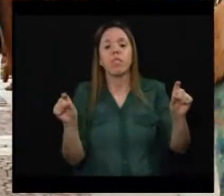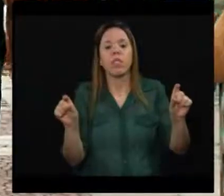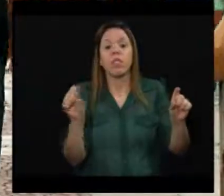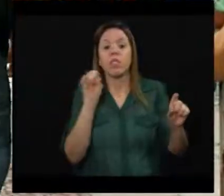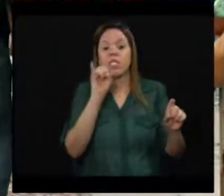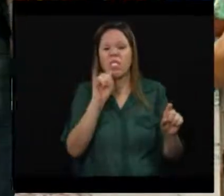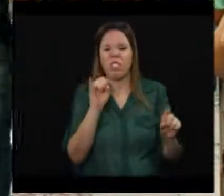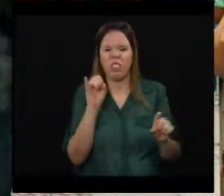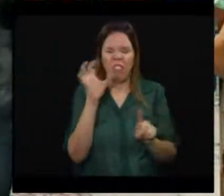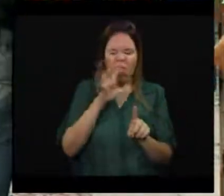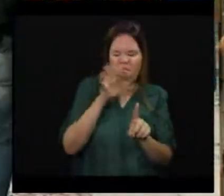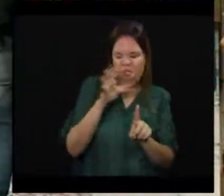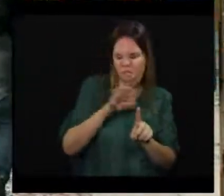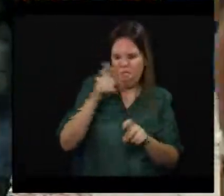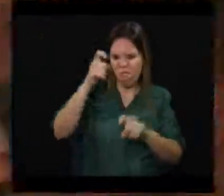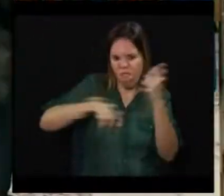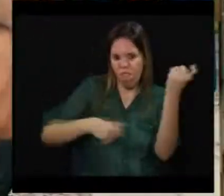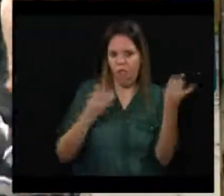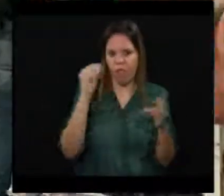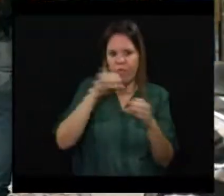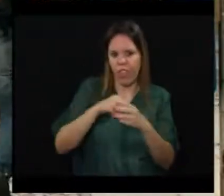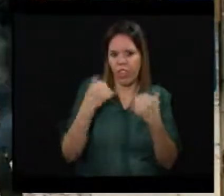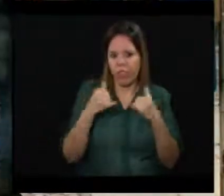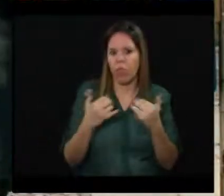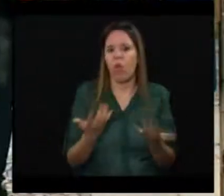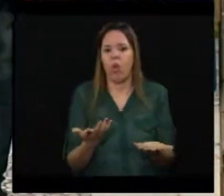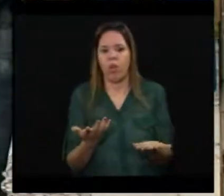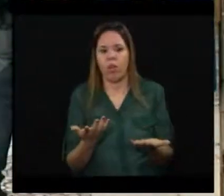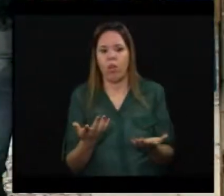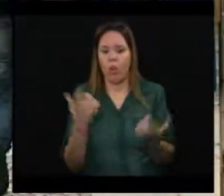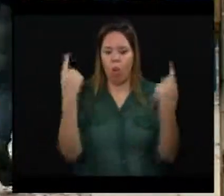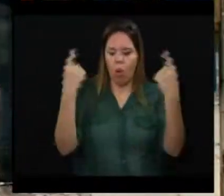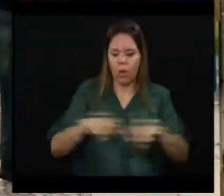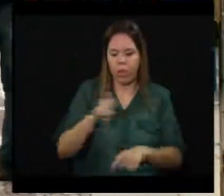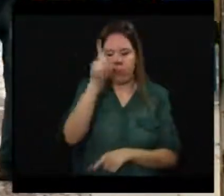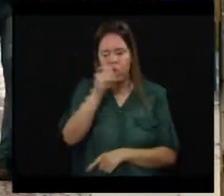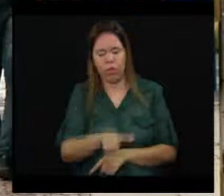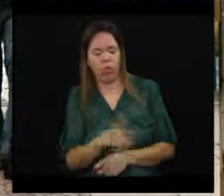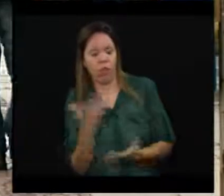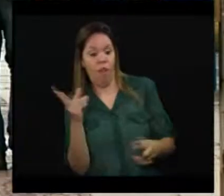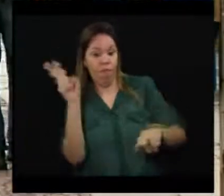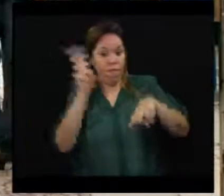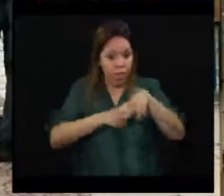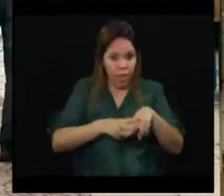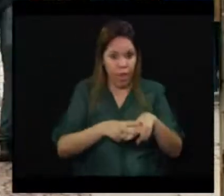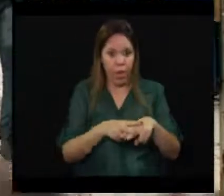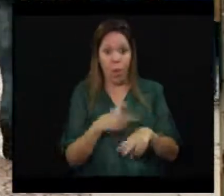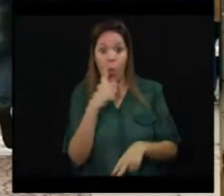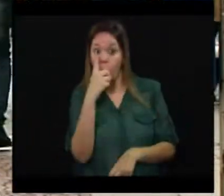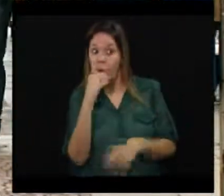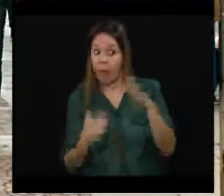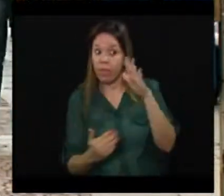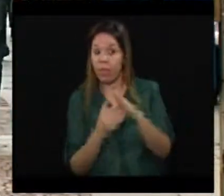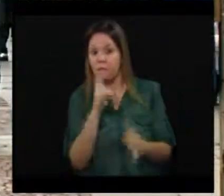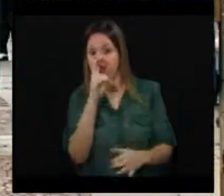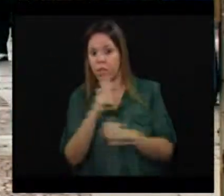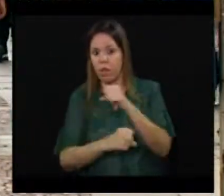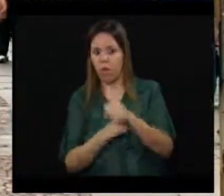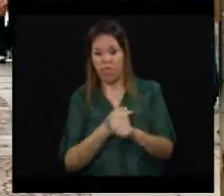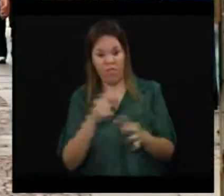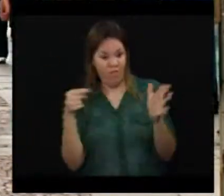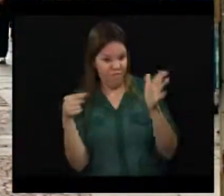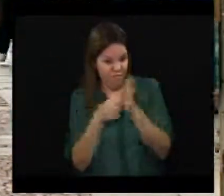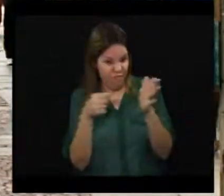importunação sexual é crime, praticar ato libidinoso contra alguém dá cadeia com pena de 1 a 5 anos, denuncie